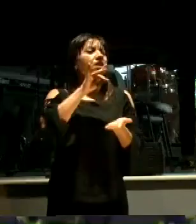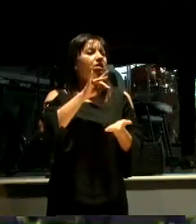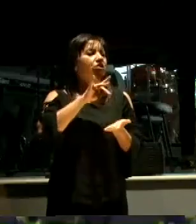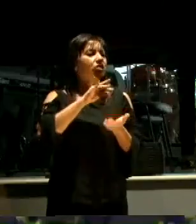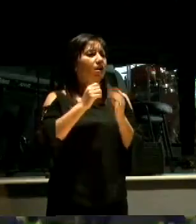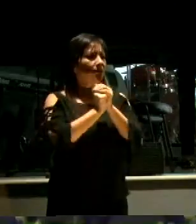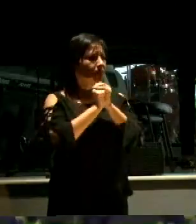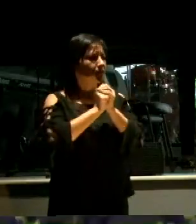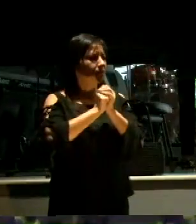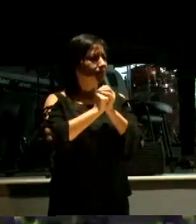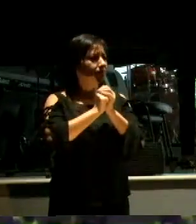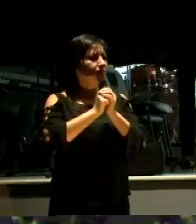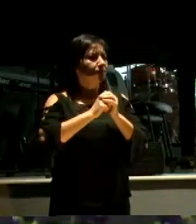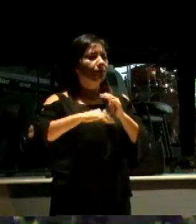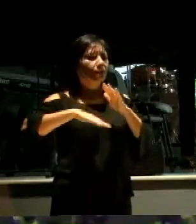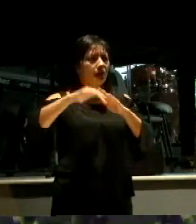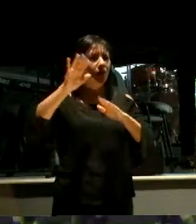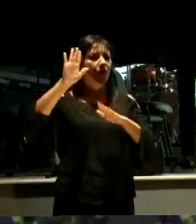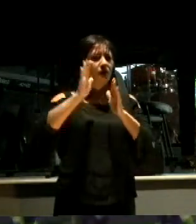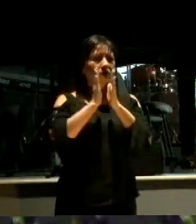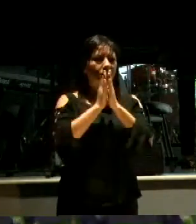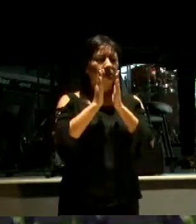mão para o céu e diga: Senhor, meu Deus,